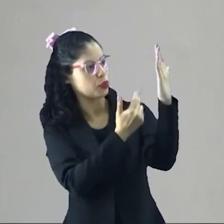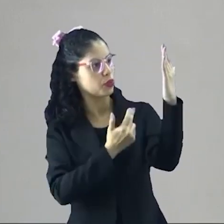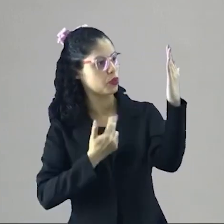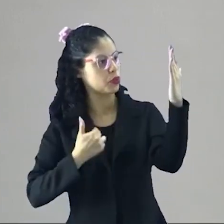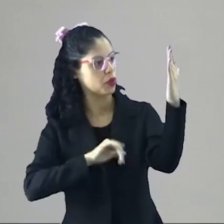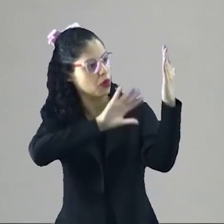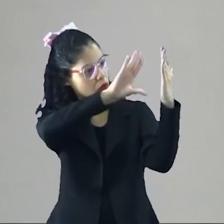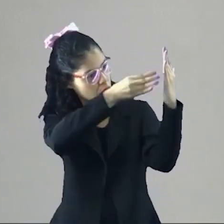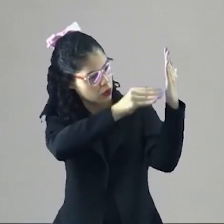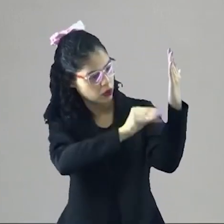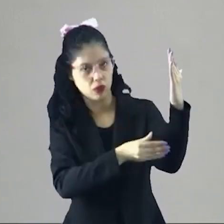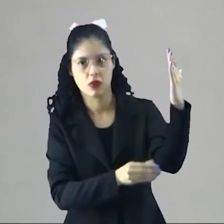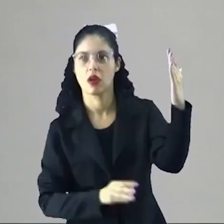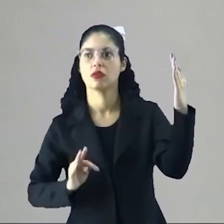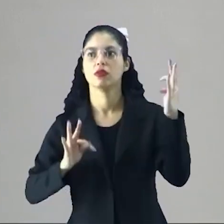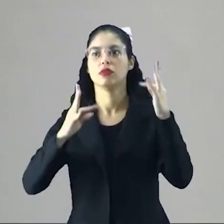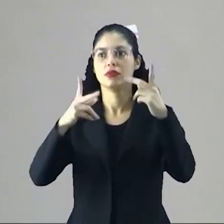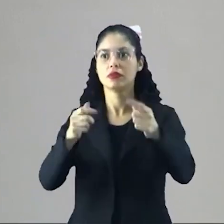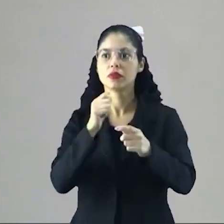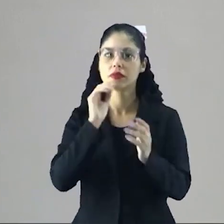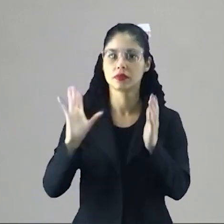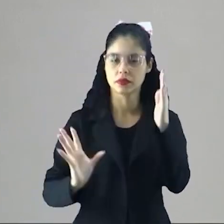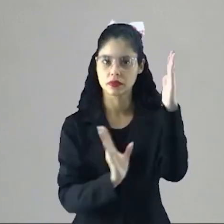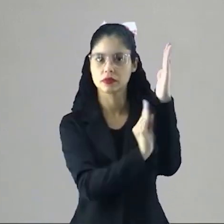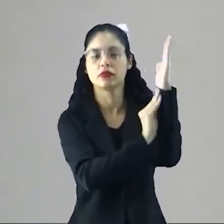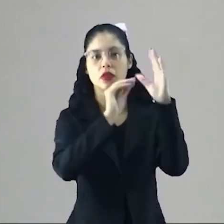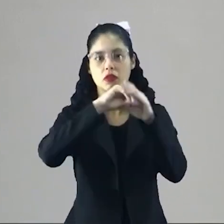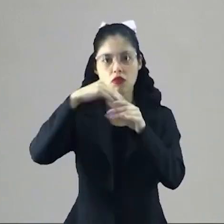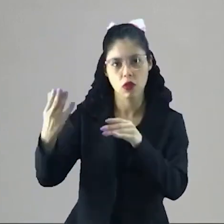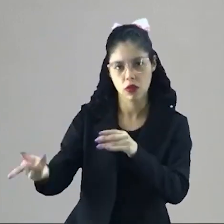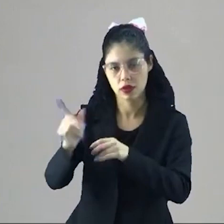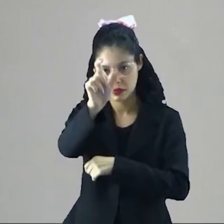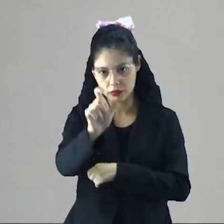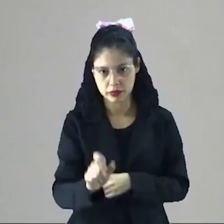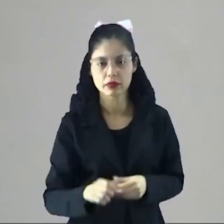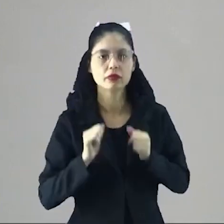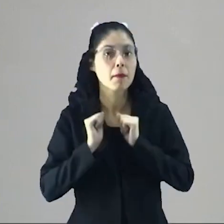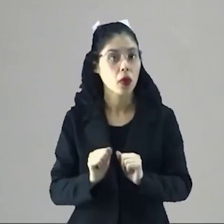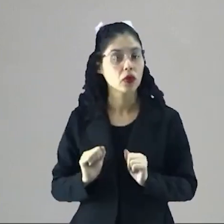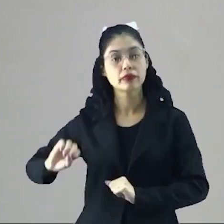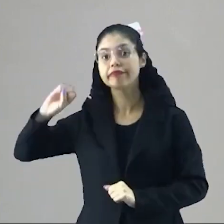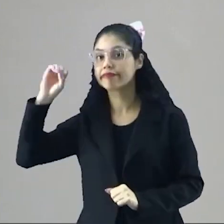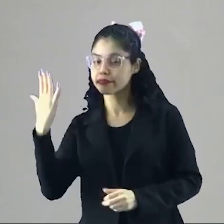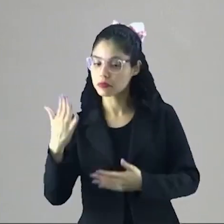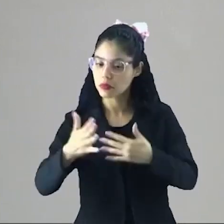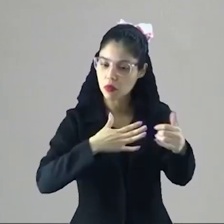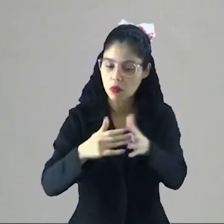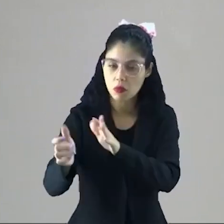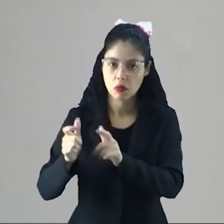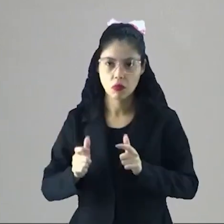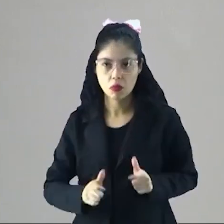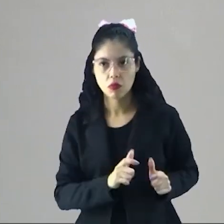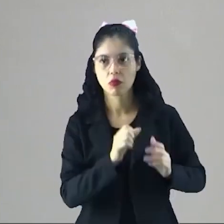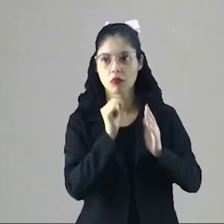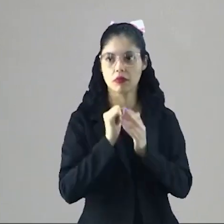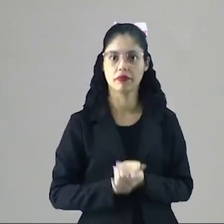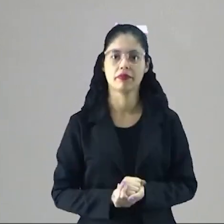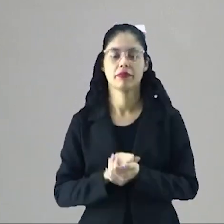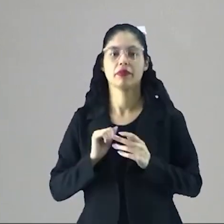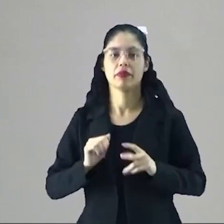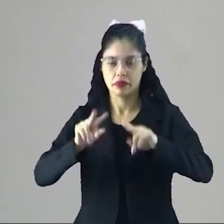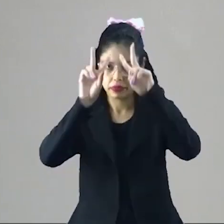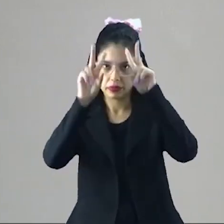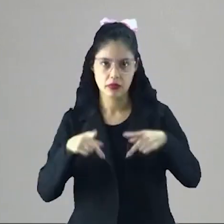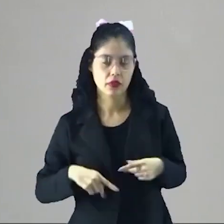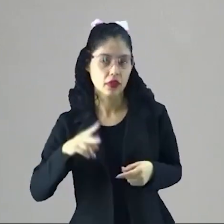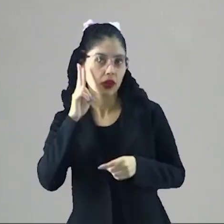sua escultura e ela está ali, fora do artista. Ele pode acontecer em qualquer época da